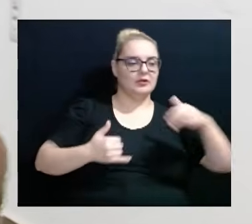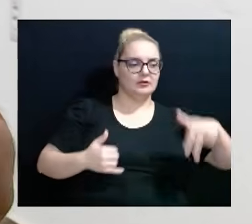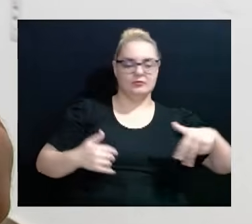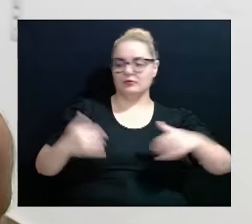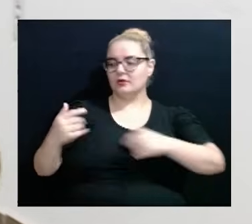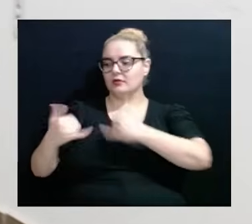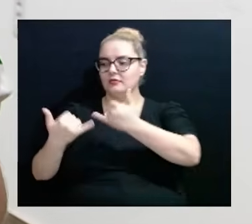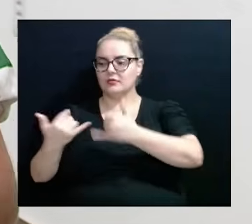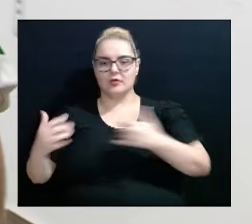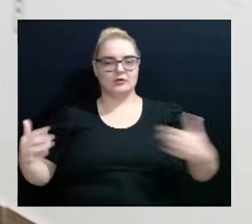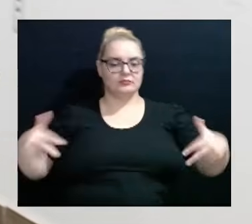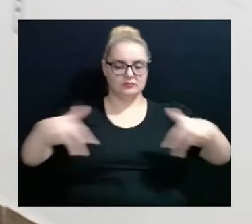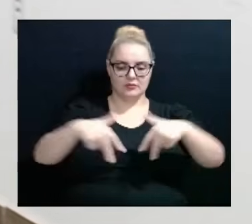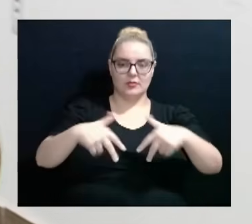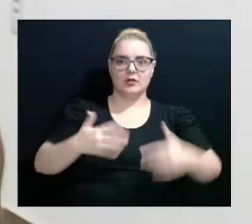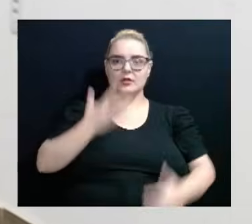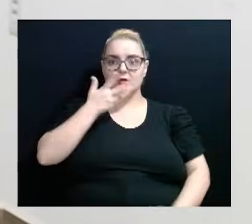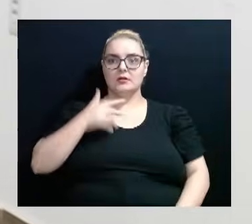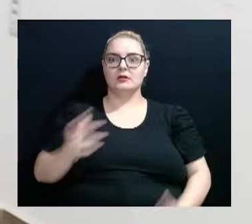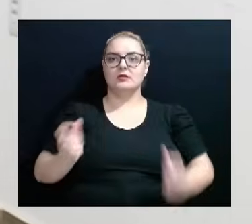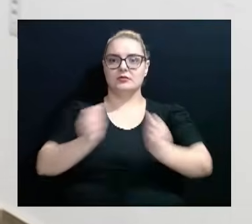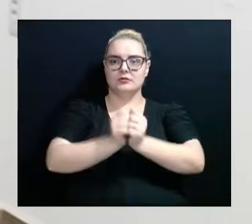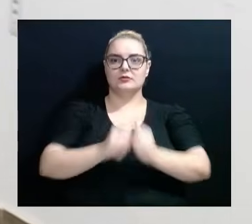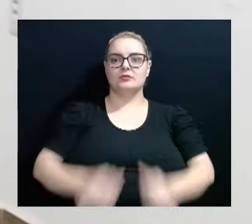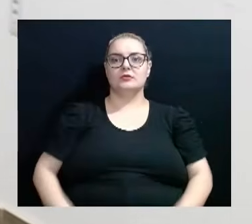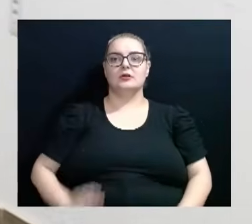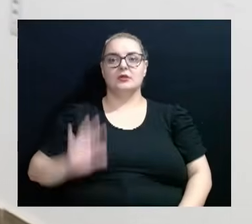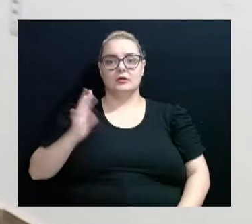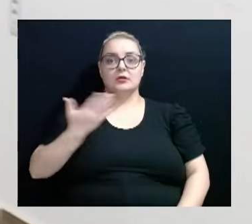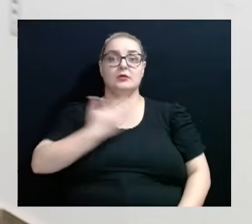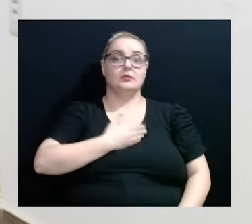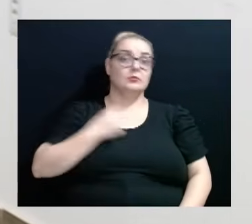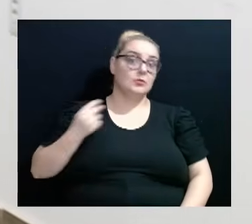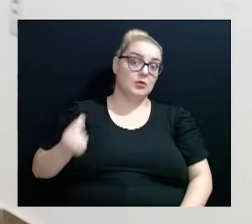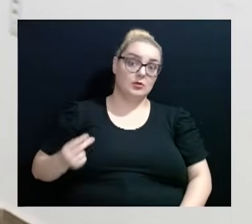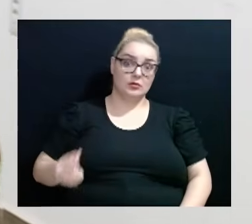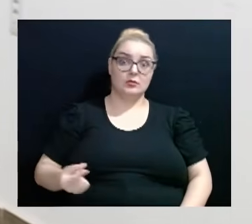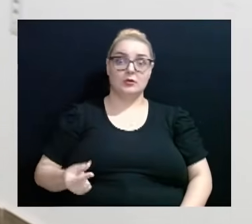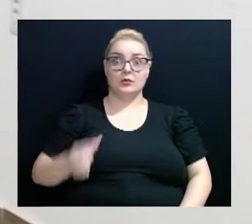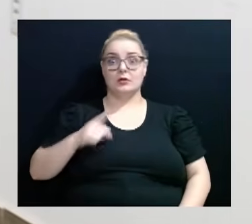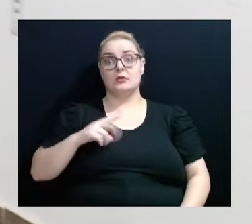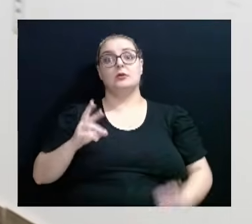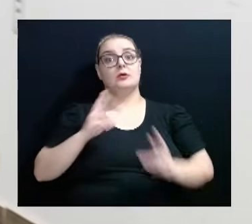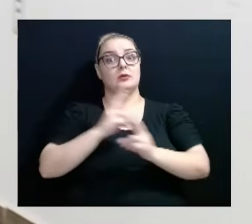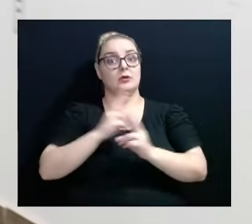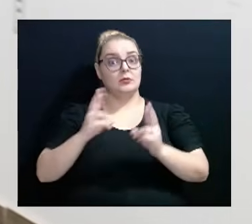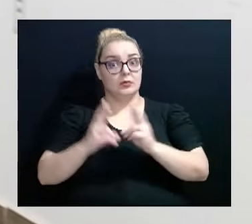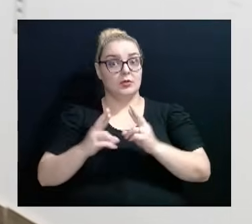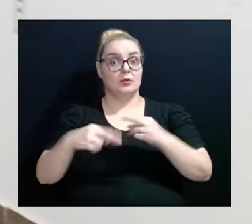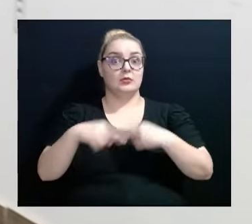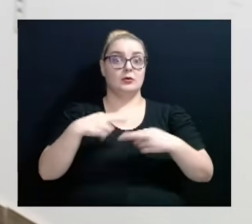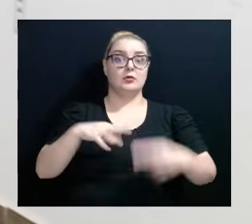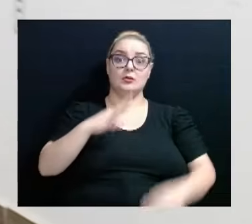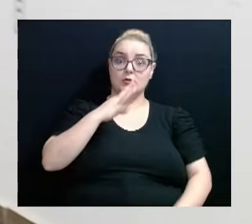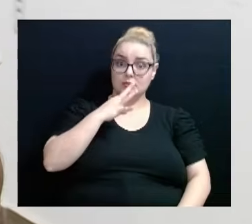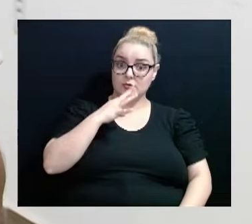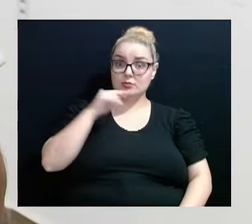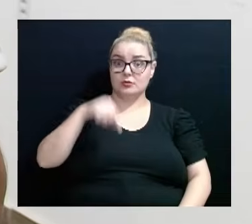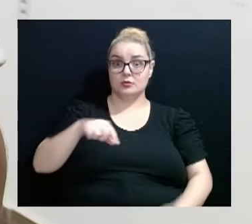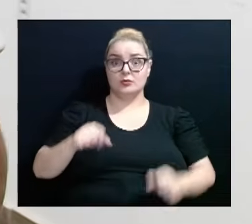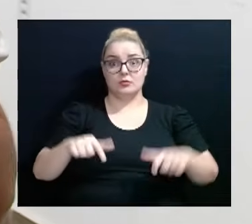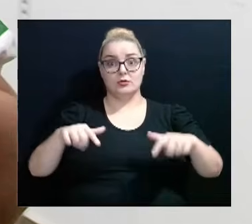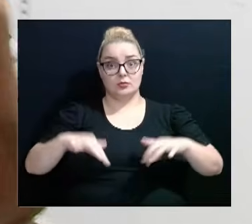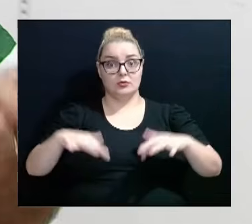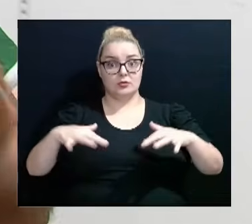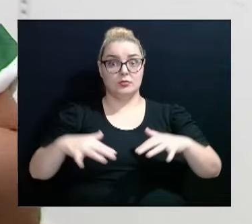numa conversa, um filho brincando com o filho do outro, e acaba às vezes criando vínculos de amizade, como já acontece de amizades duradouras, inclusive relacionamentos